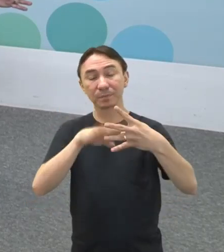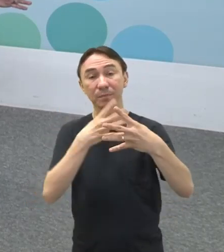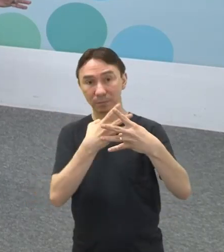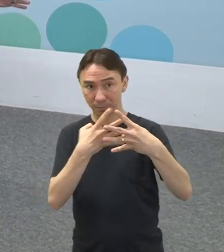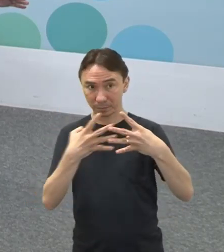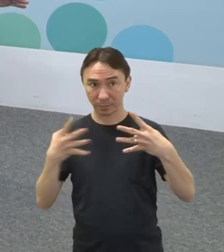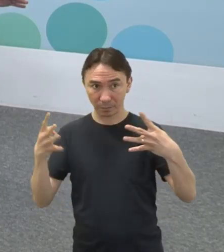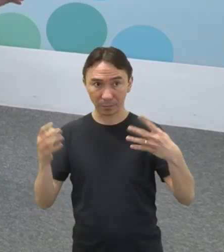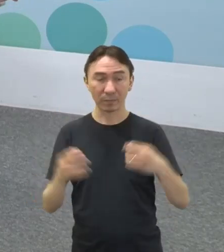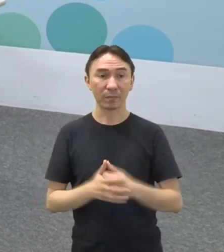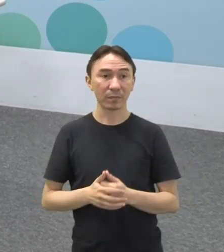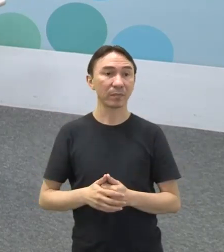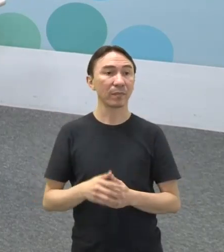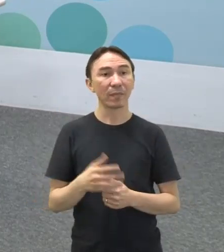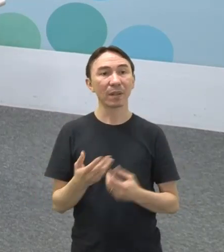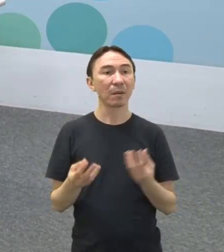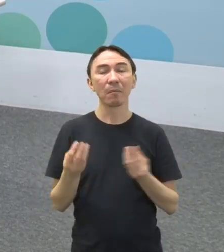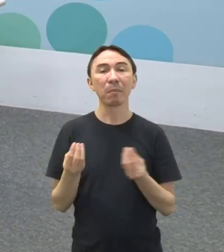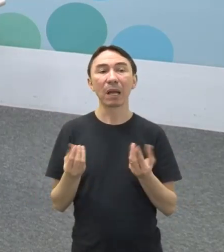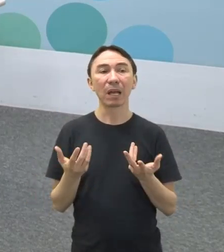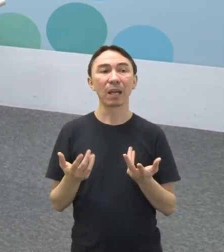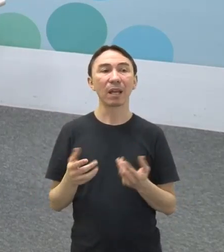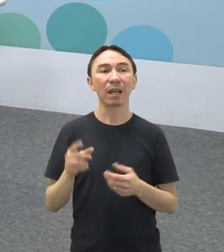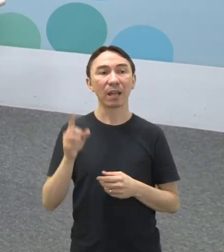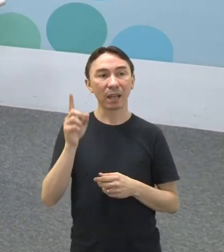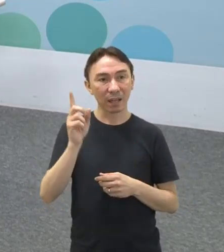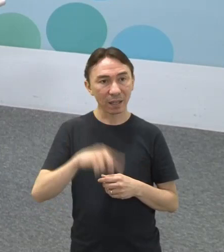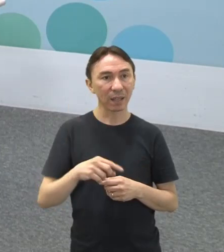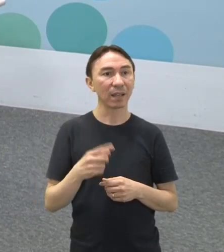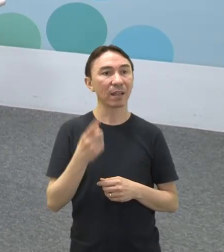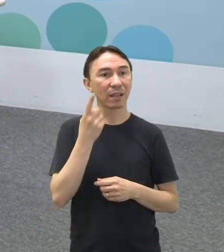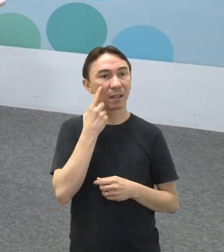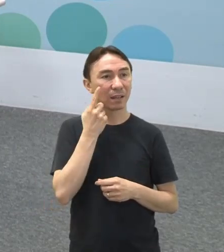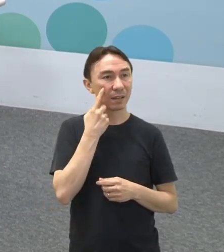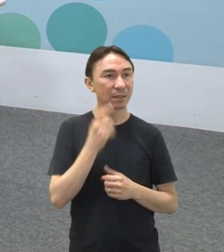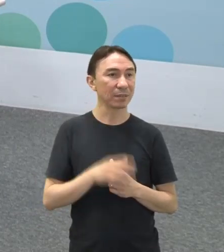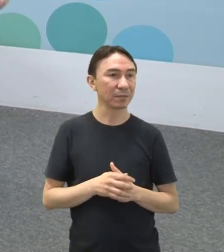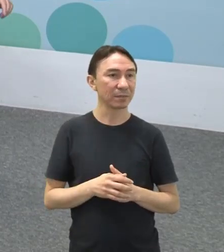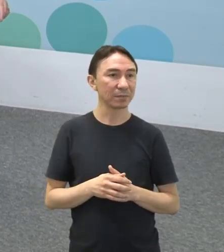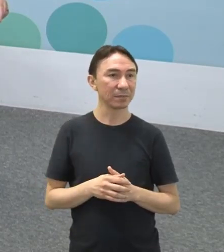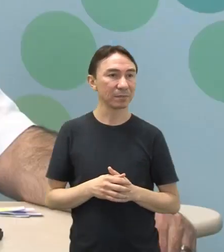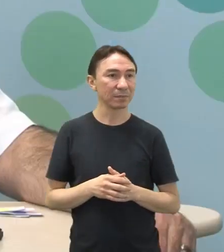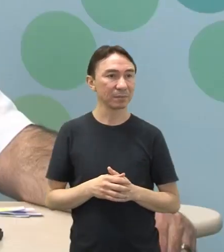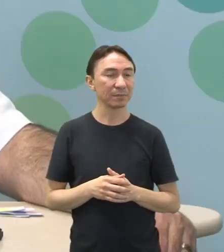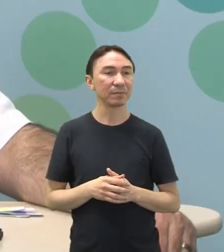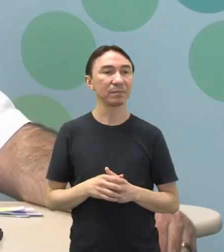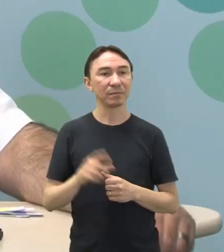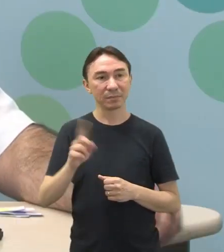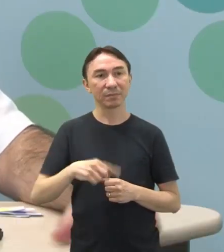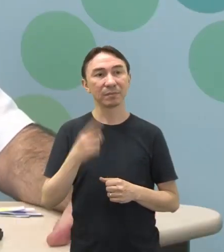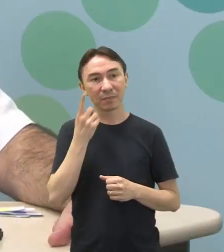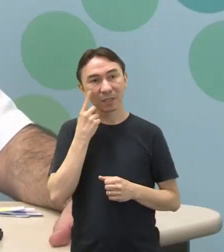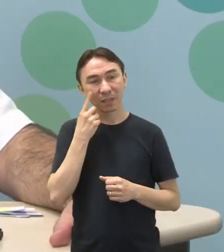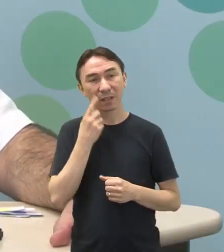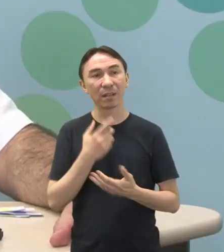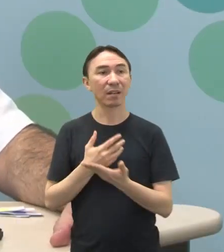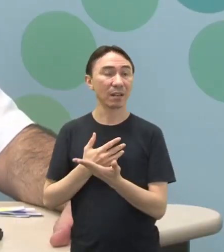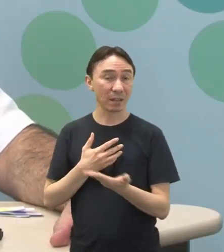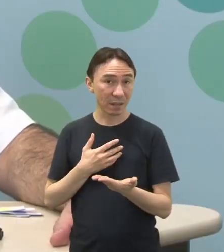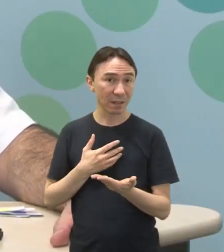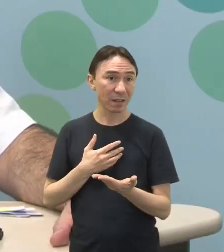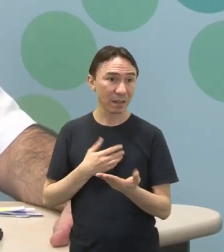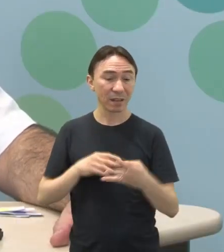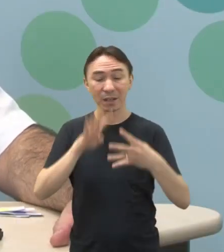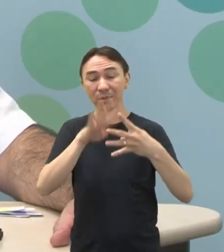ela tem a finalidade a desenvolver essa a unidade temática que a álgebra né que é